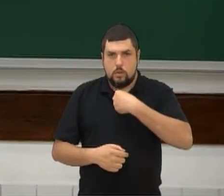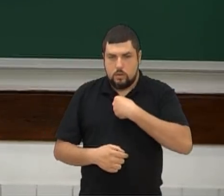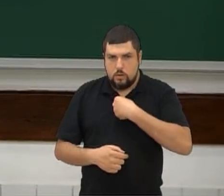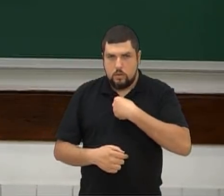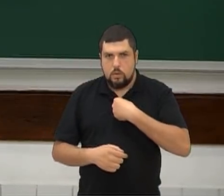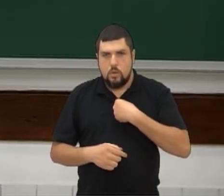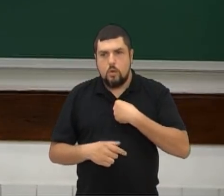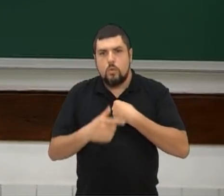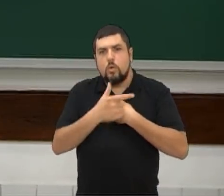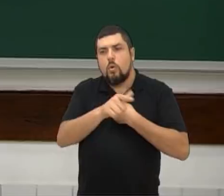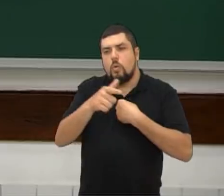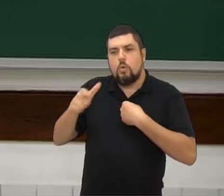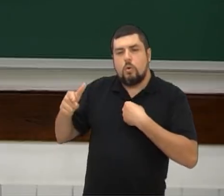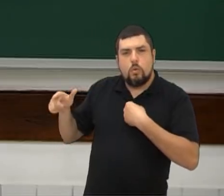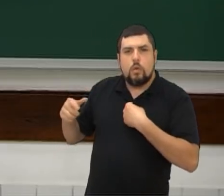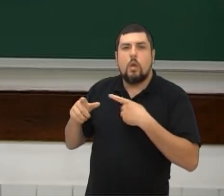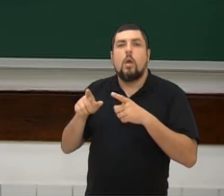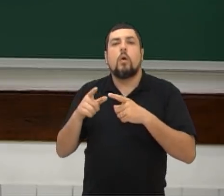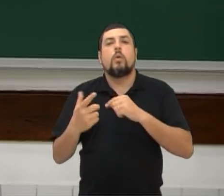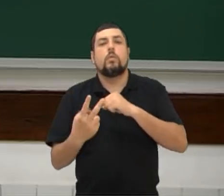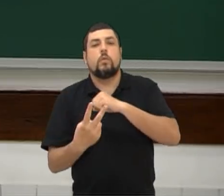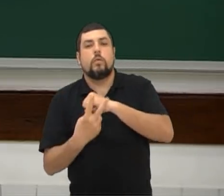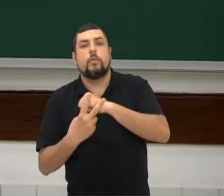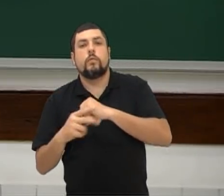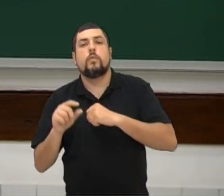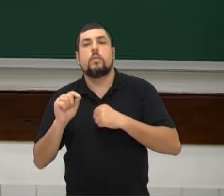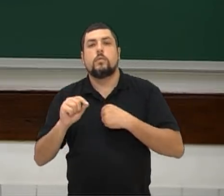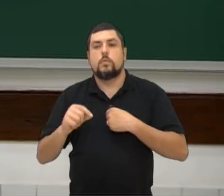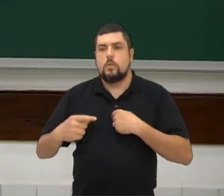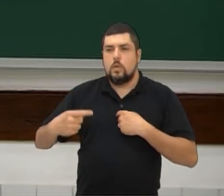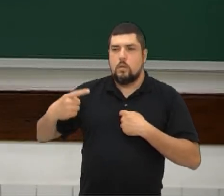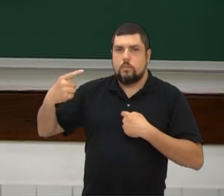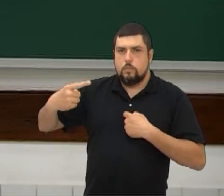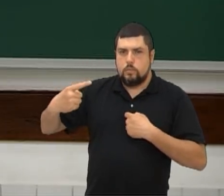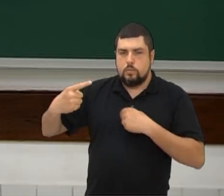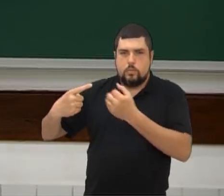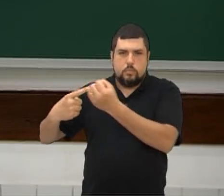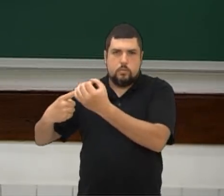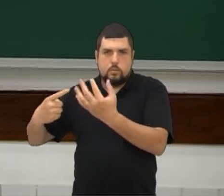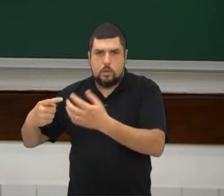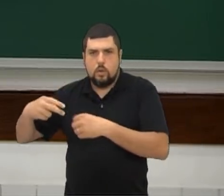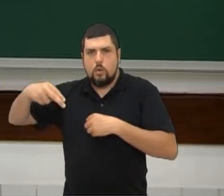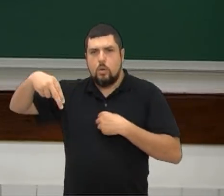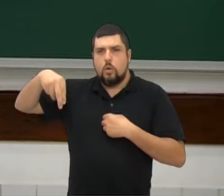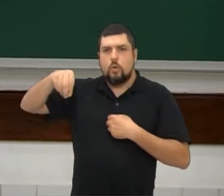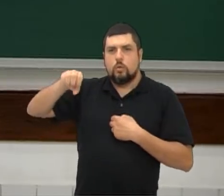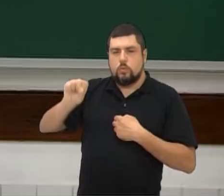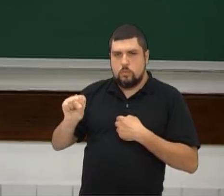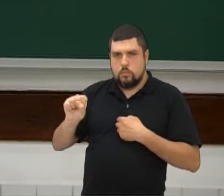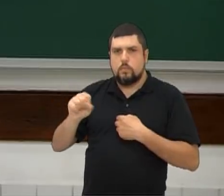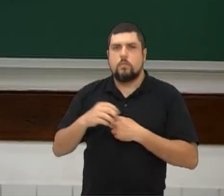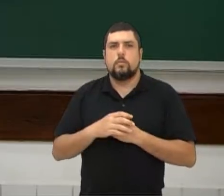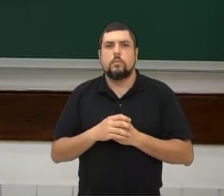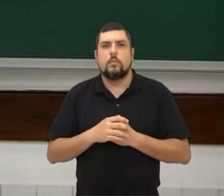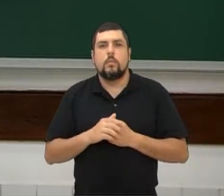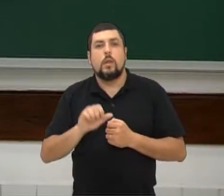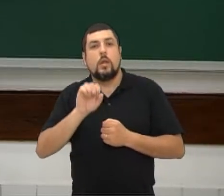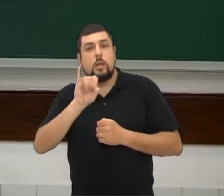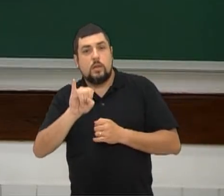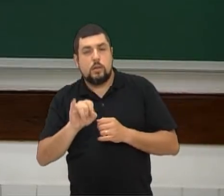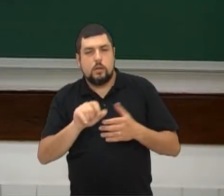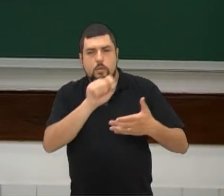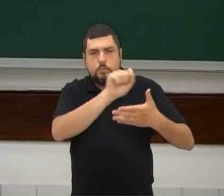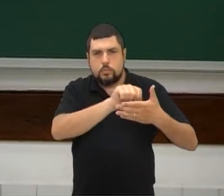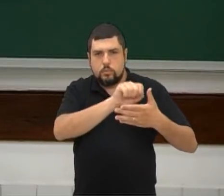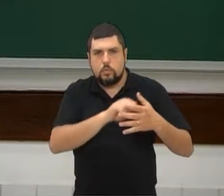outras pessoas, o verbo sempre vai ficar no plural da primeira pessoa, certo? O nós, você vai pensar nesse nós. Se você utilizar